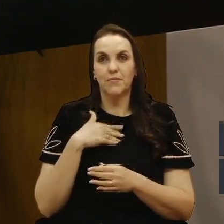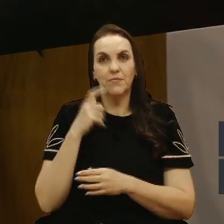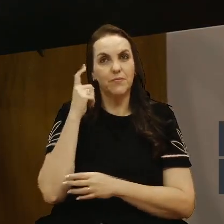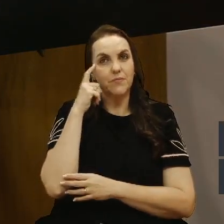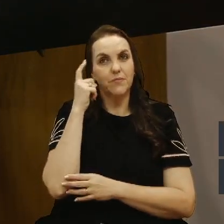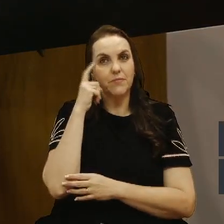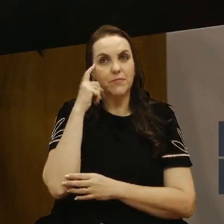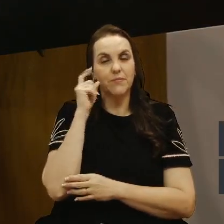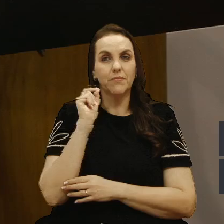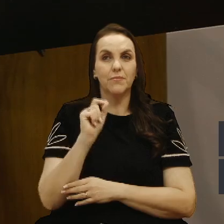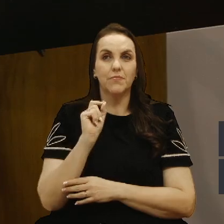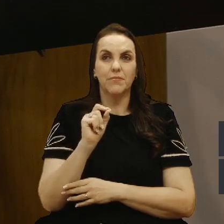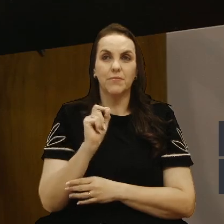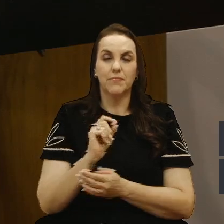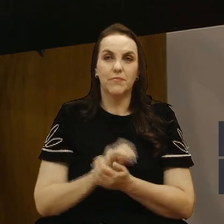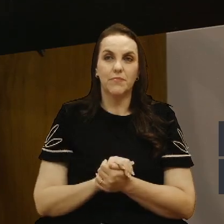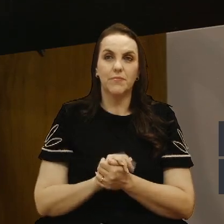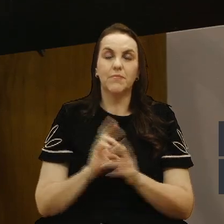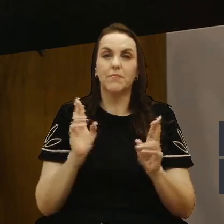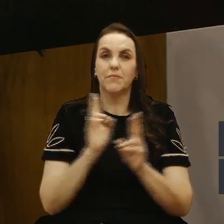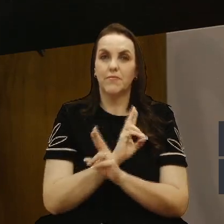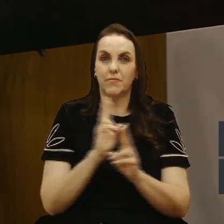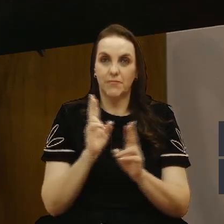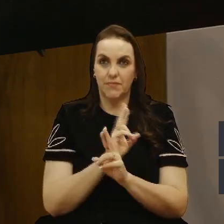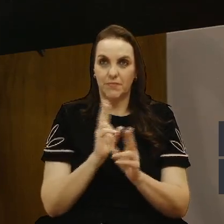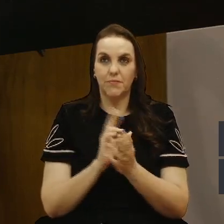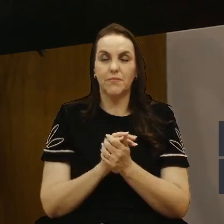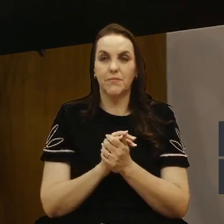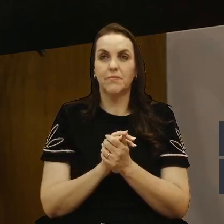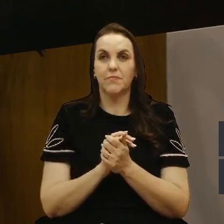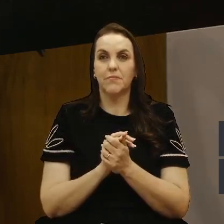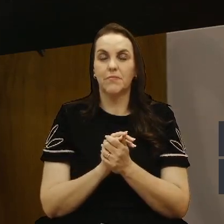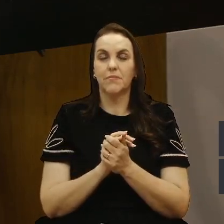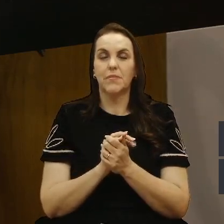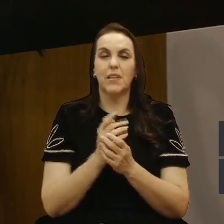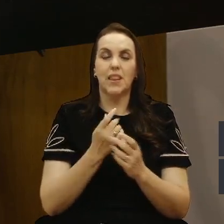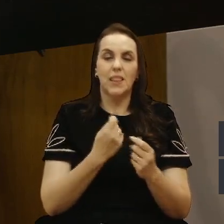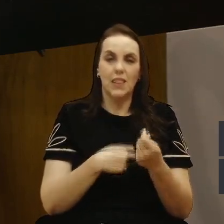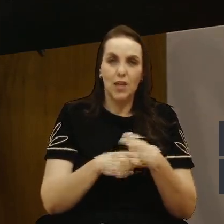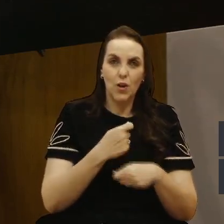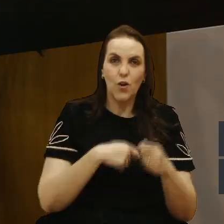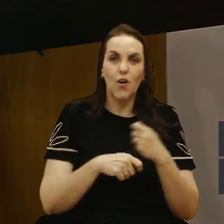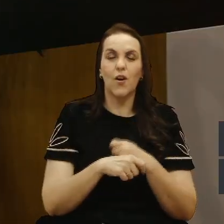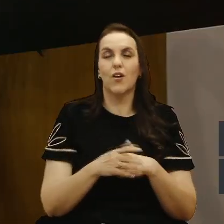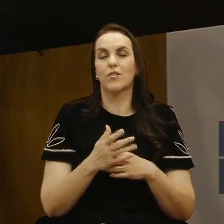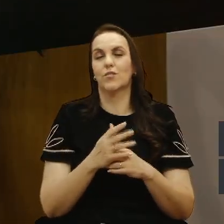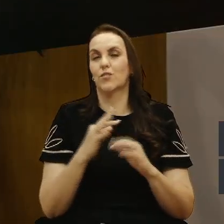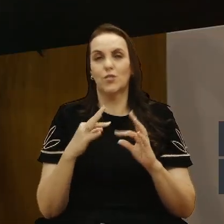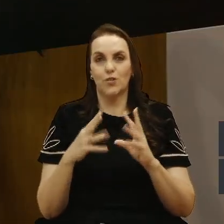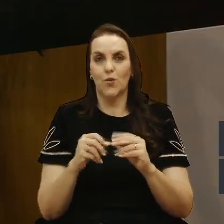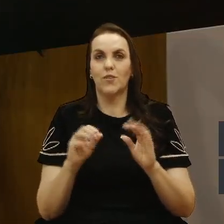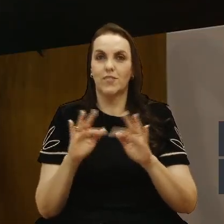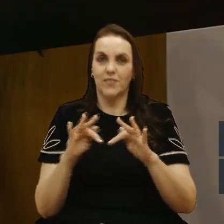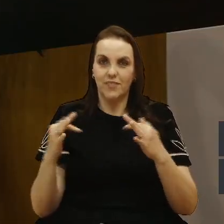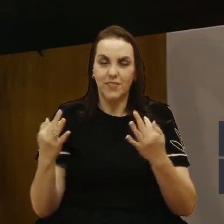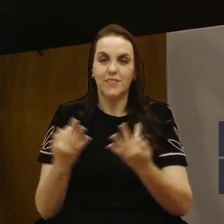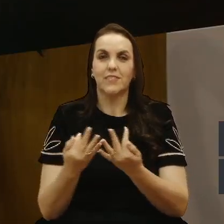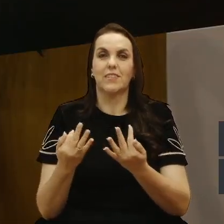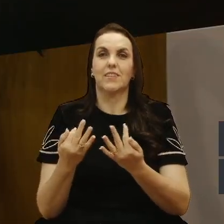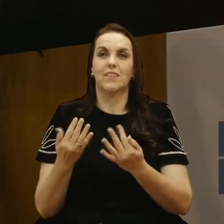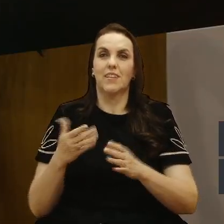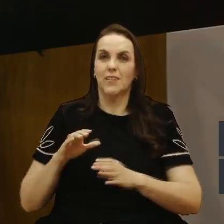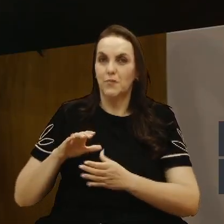que relacionamento está acima de tudo nos negócios, né, em todas as relações, seja familiar,